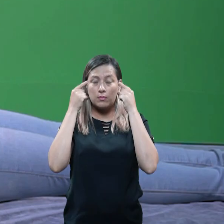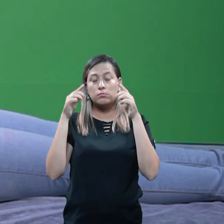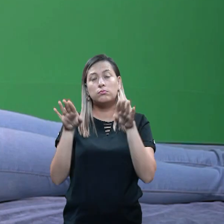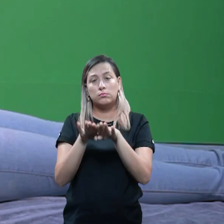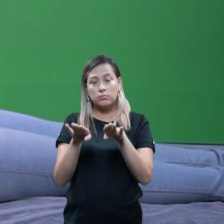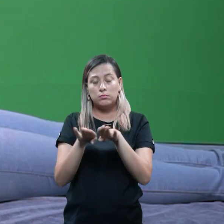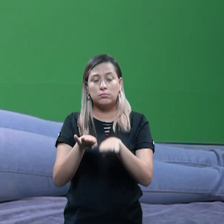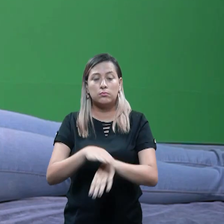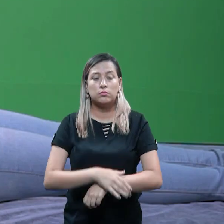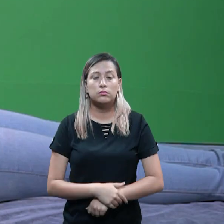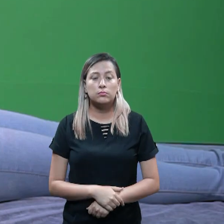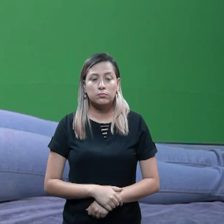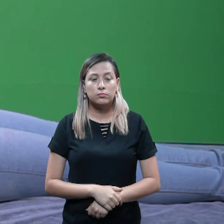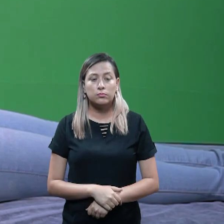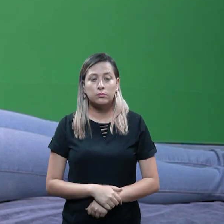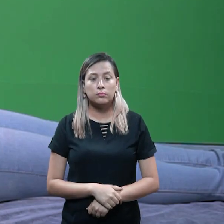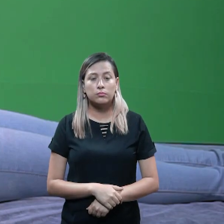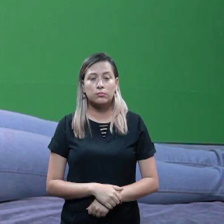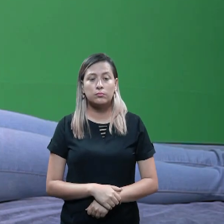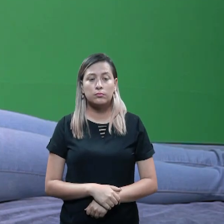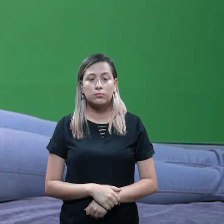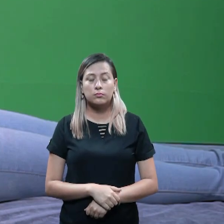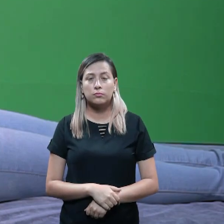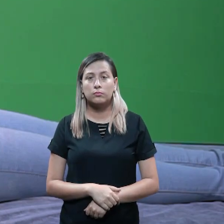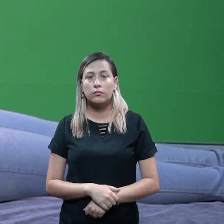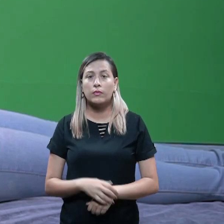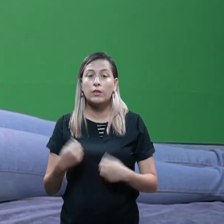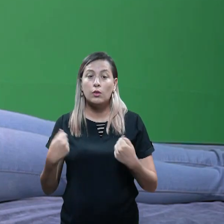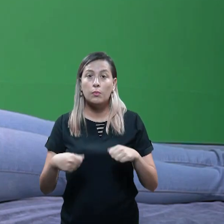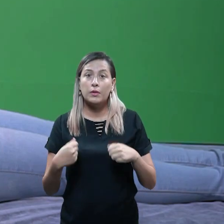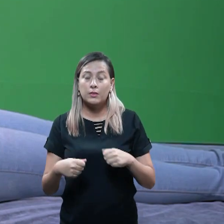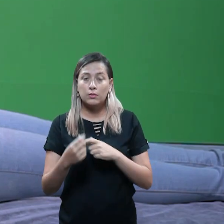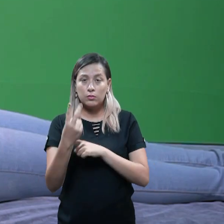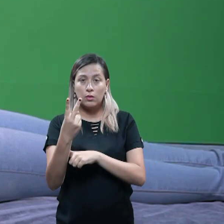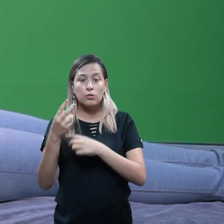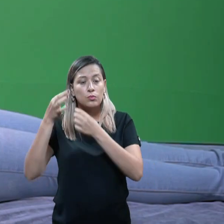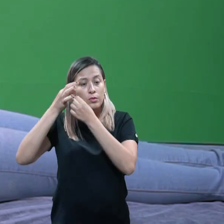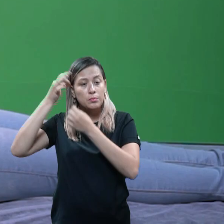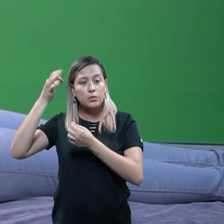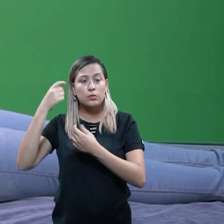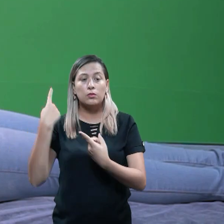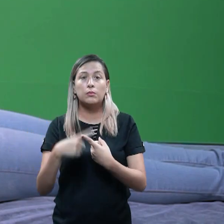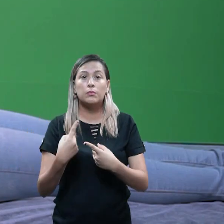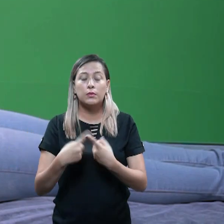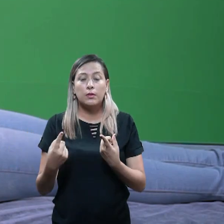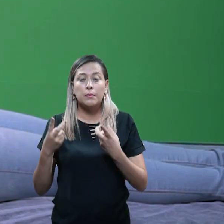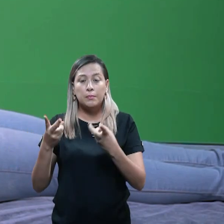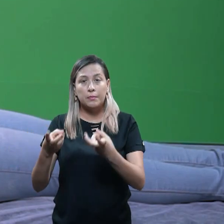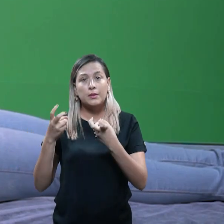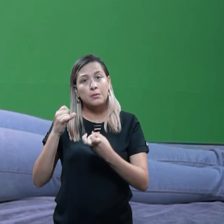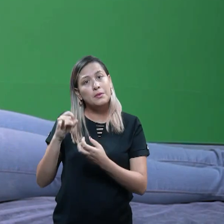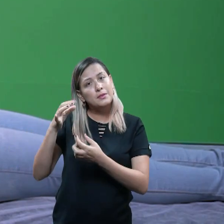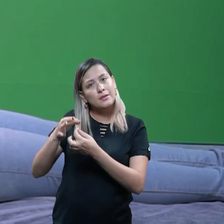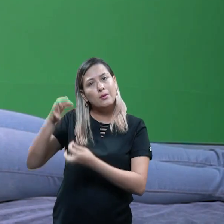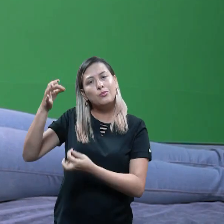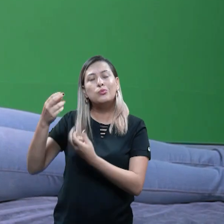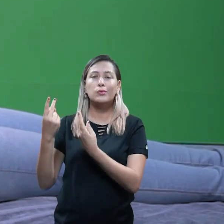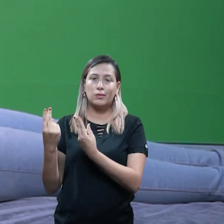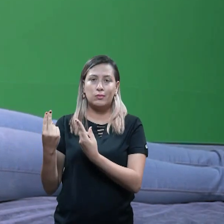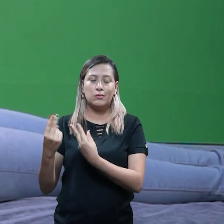certo? Eu preciso dessas duas medidas, por quê? Porque eu preciso verificar se a altura dela vai ser